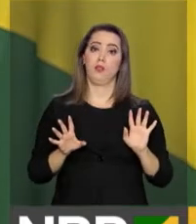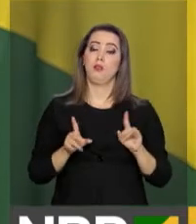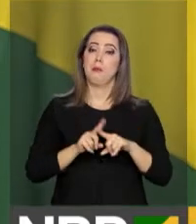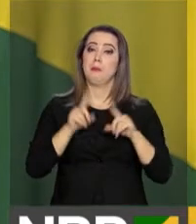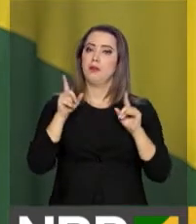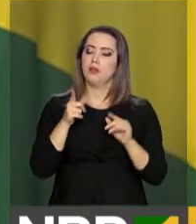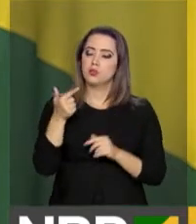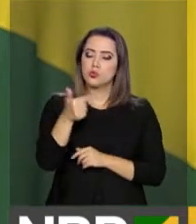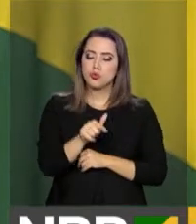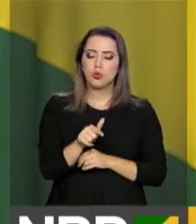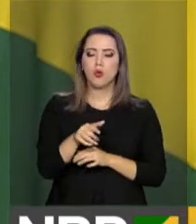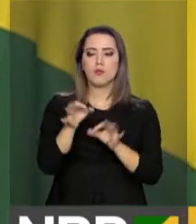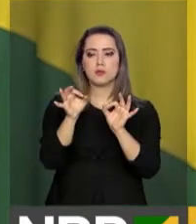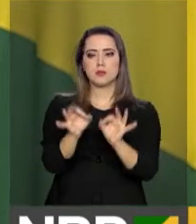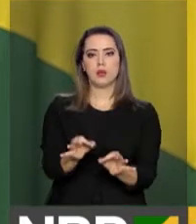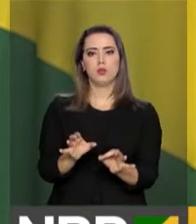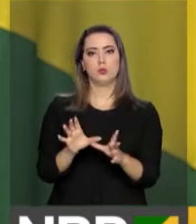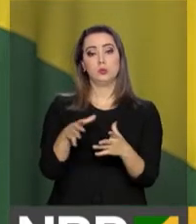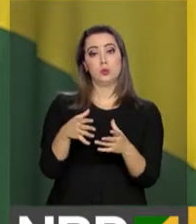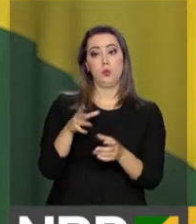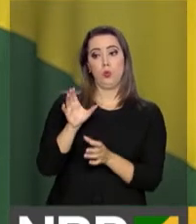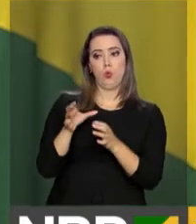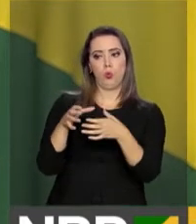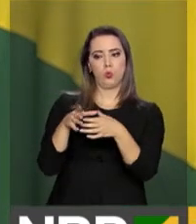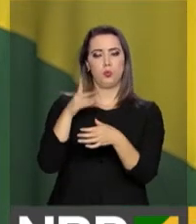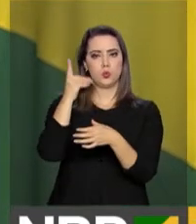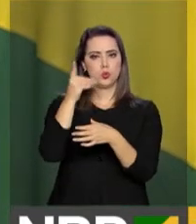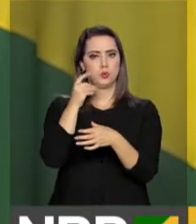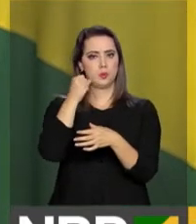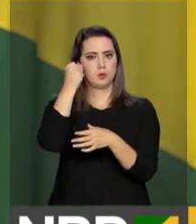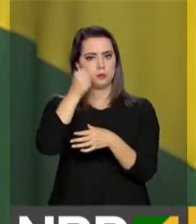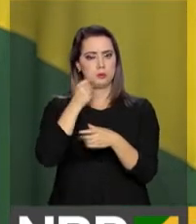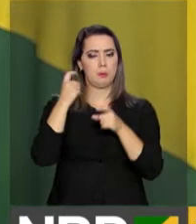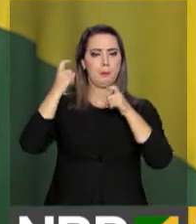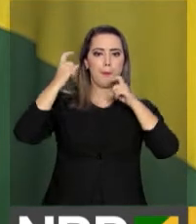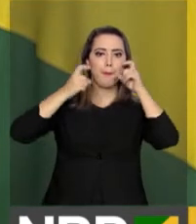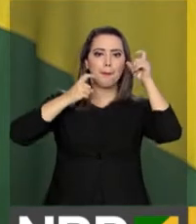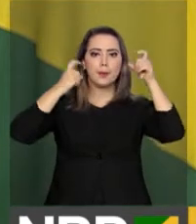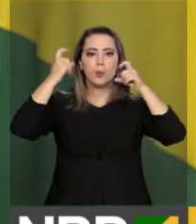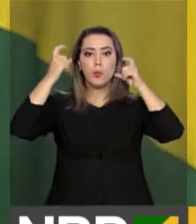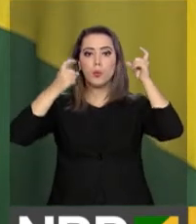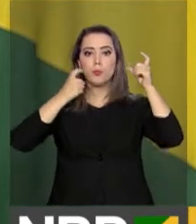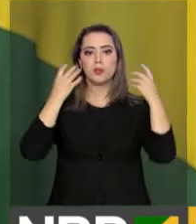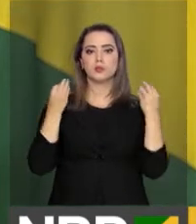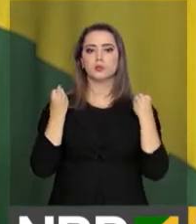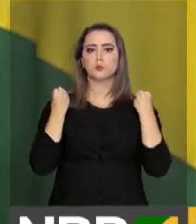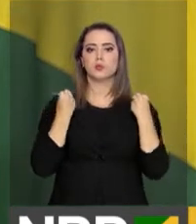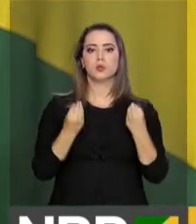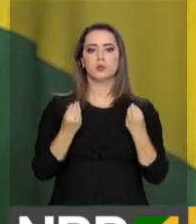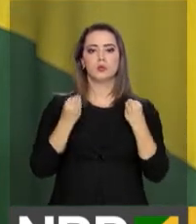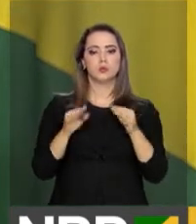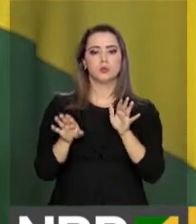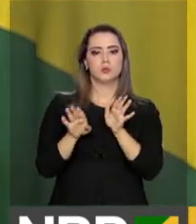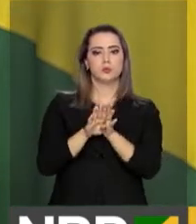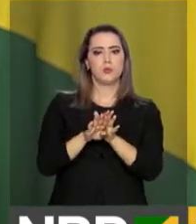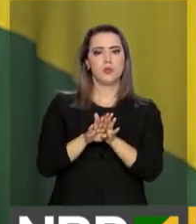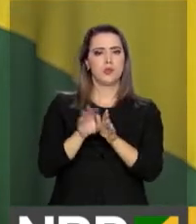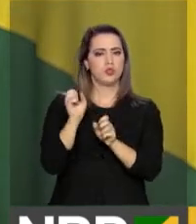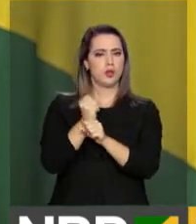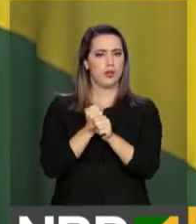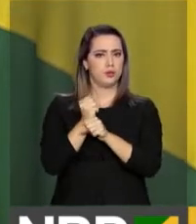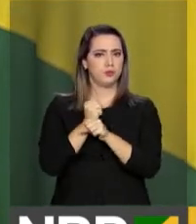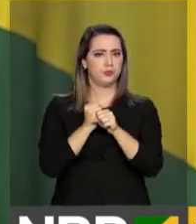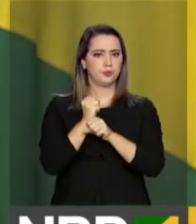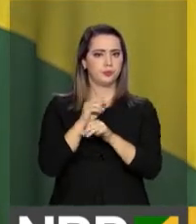vez legitimamente o parlamentar se preocupou e se preocupou muito com a hipótese de chegar no ano eleitoral